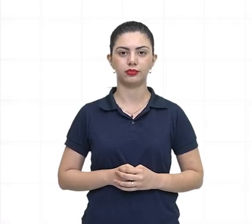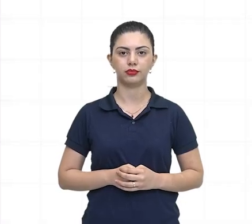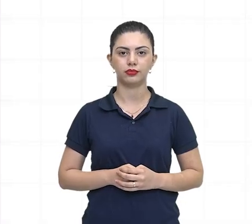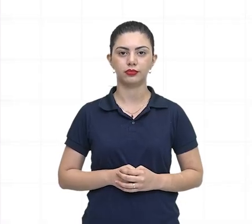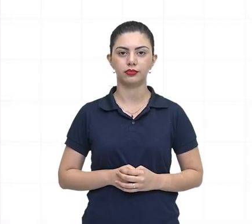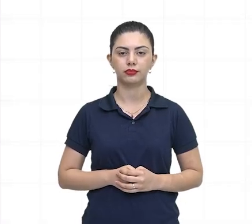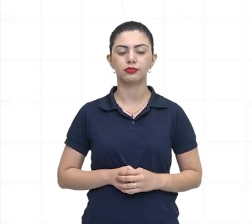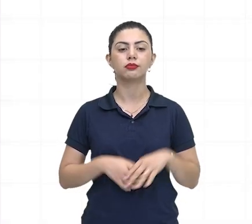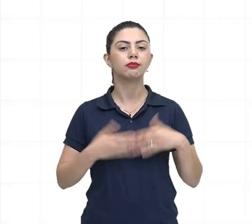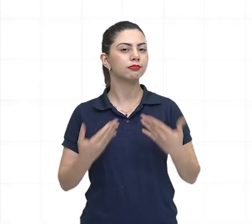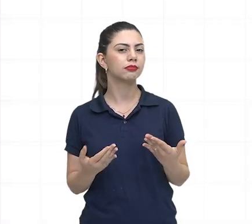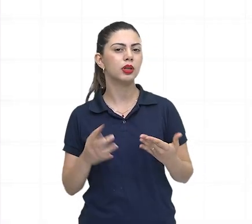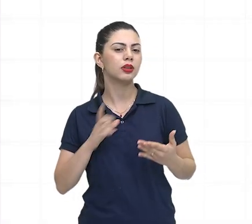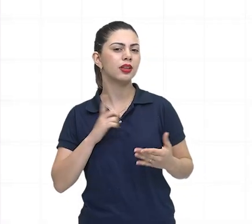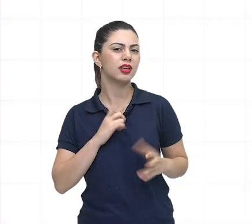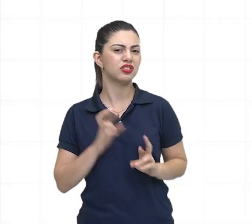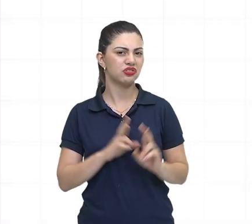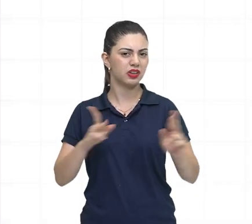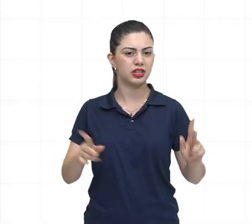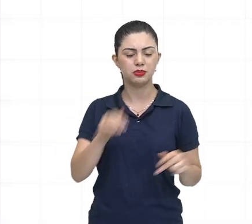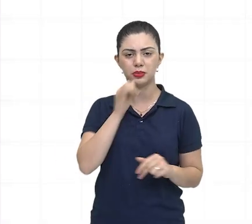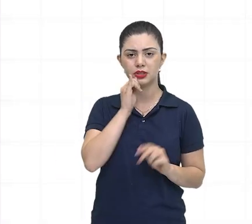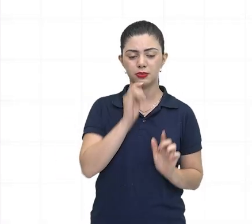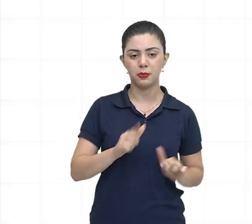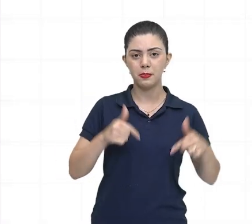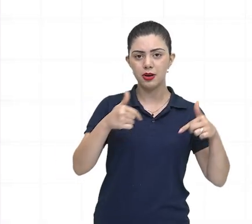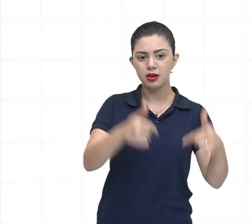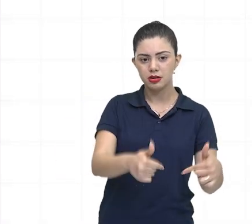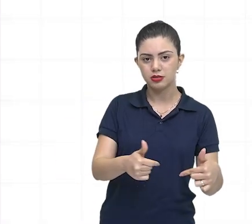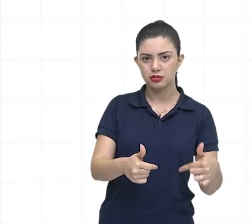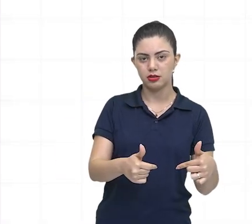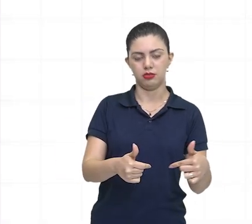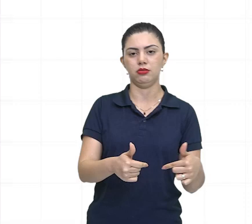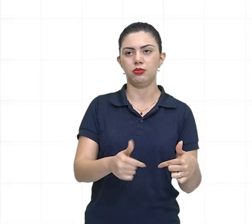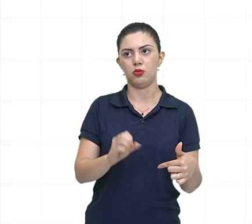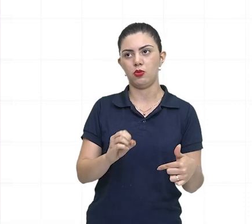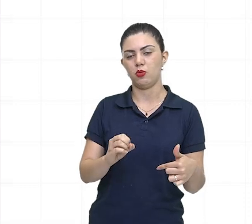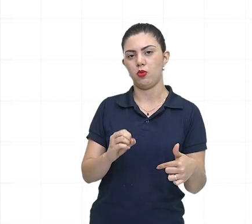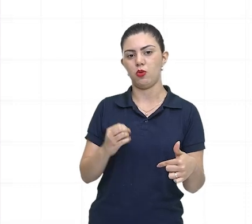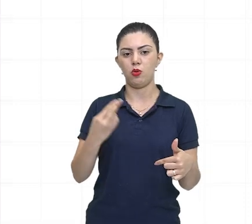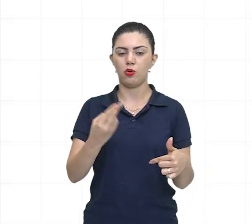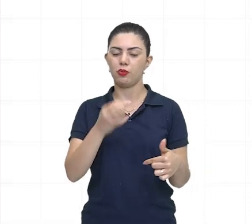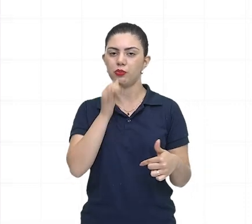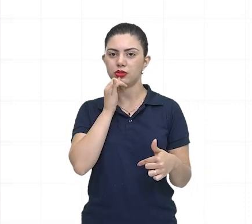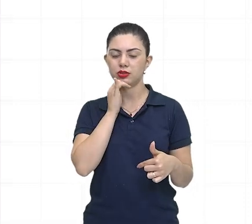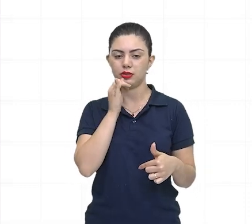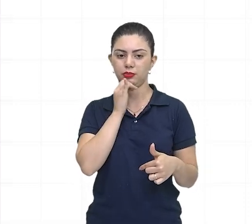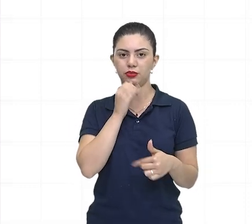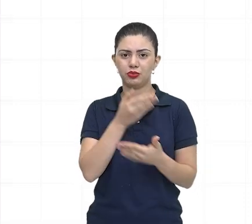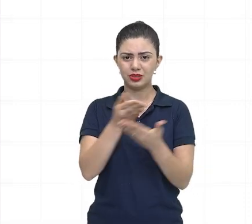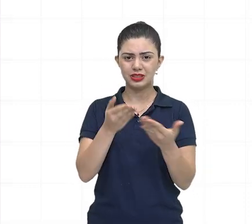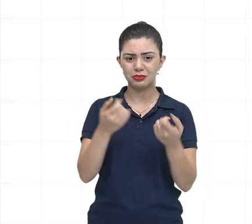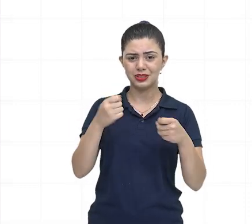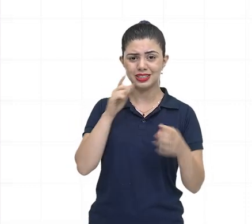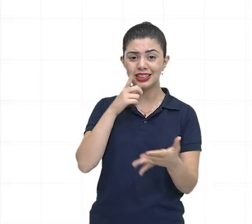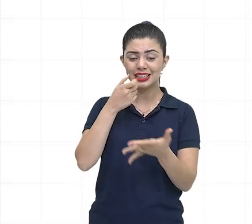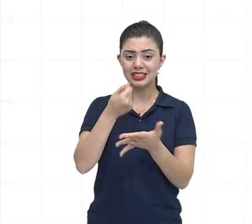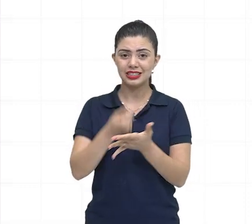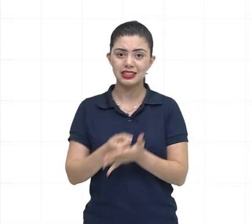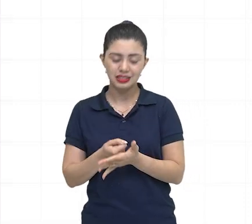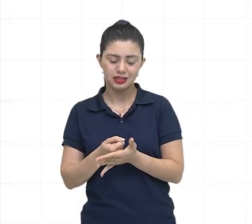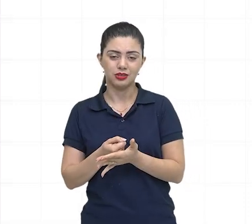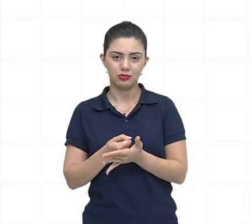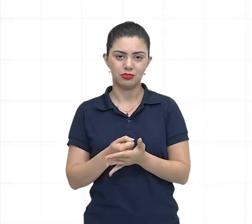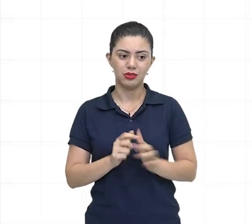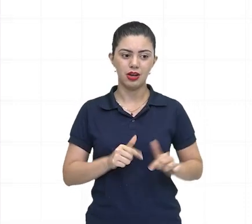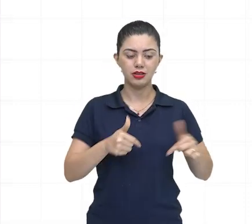que você executa, né? Você vai fazer, tem que fazer. você não precisa tomar decisão naquele